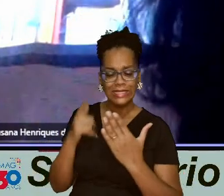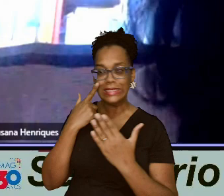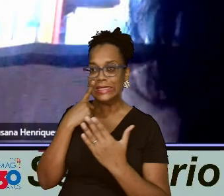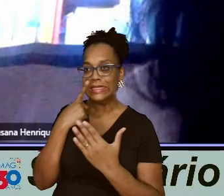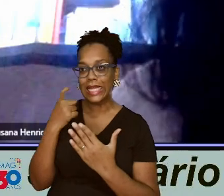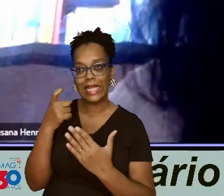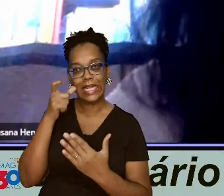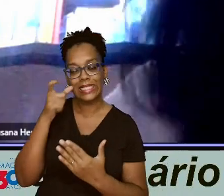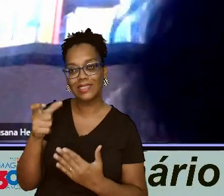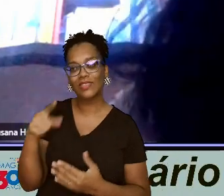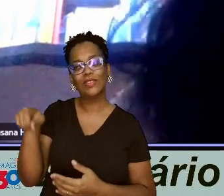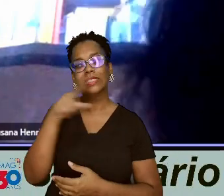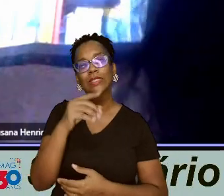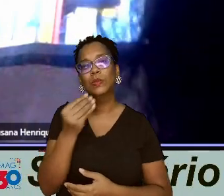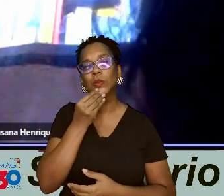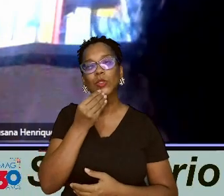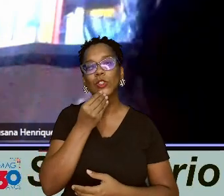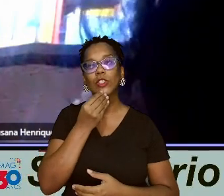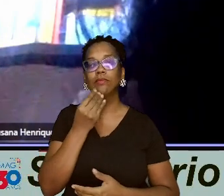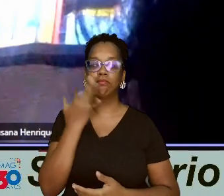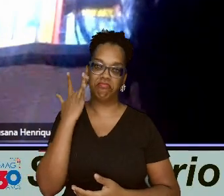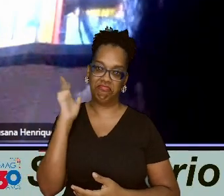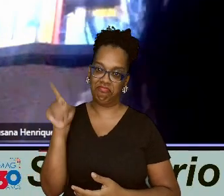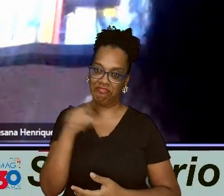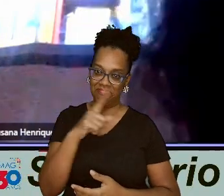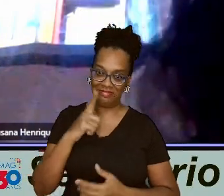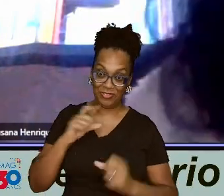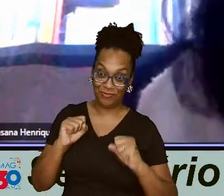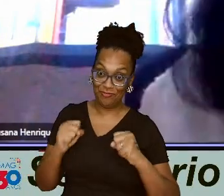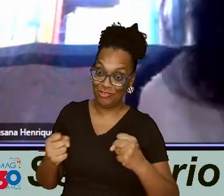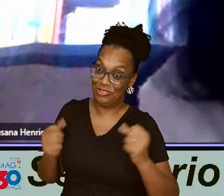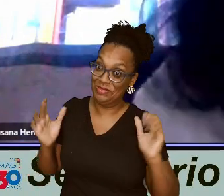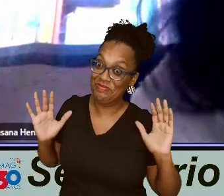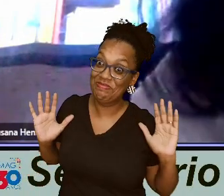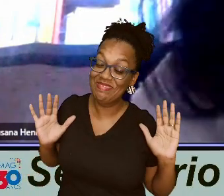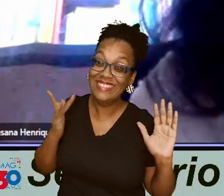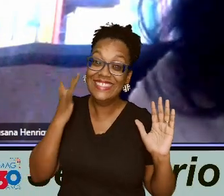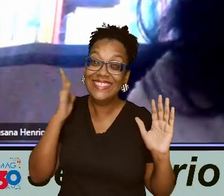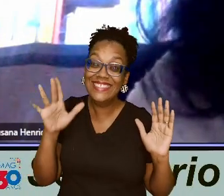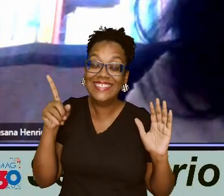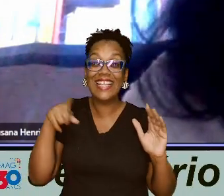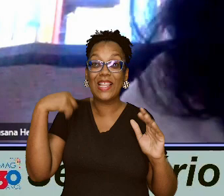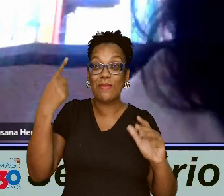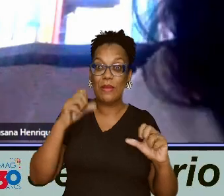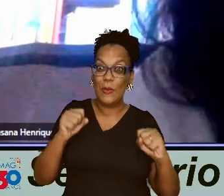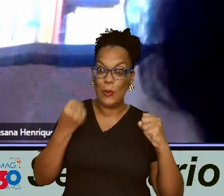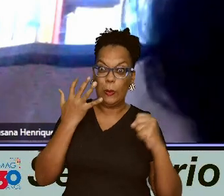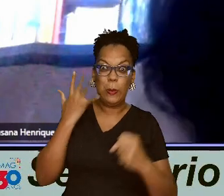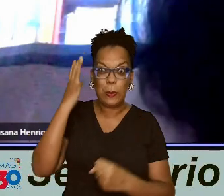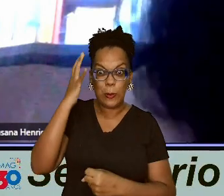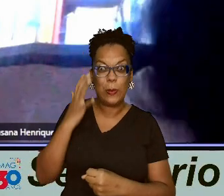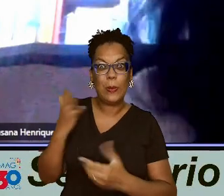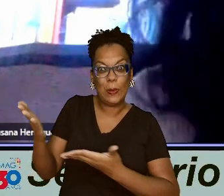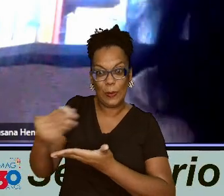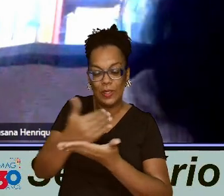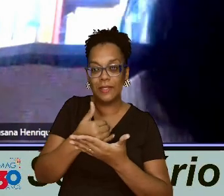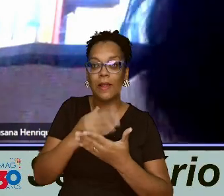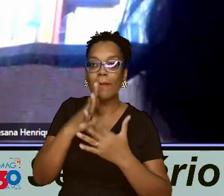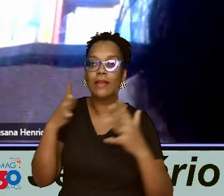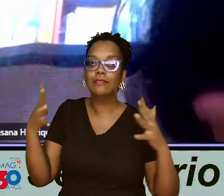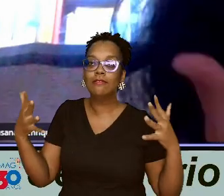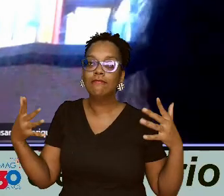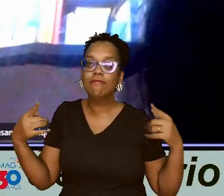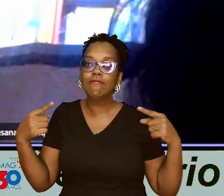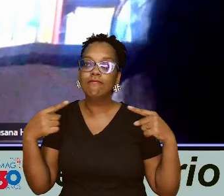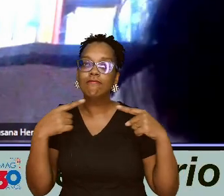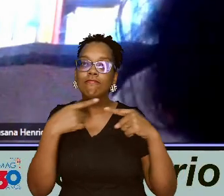que vocês podiam, não sei se vocês têm ainda esforço para isso, porque vocês até foi super esforço de levantamento, mas cruzar, gente, tem